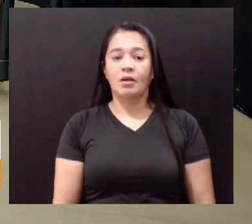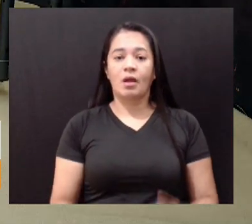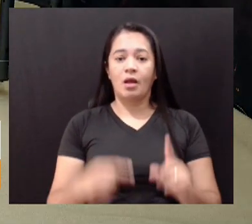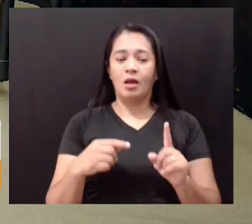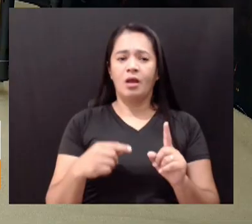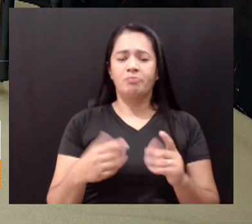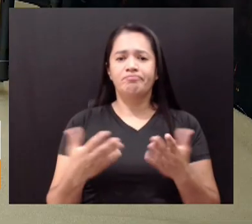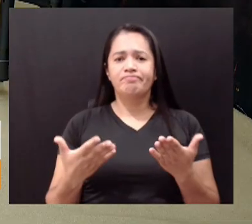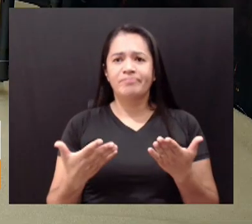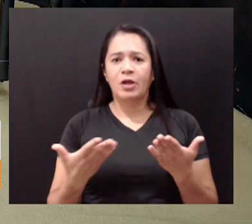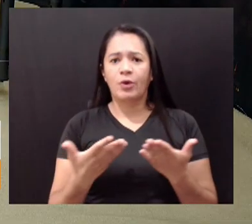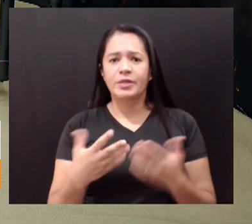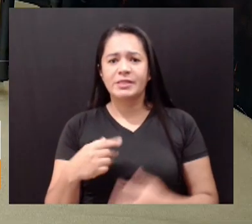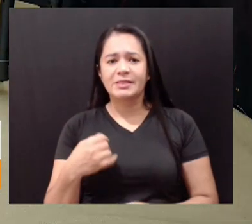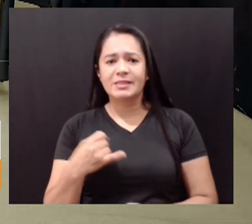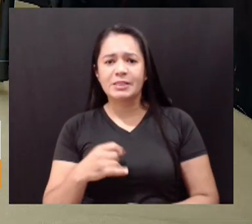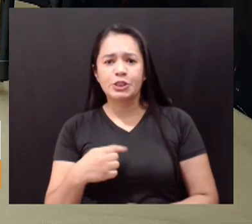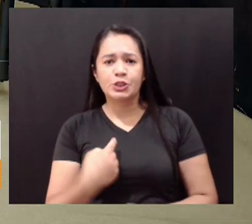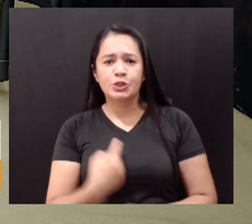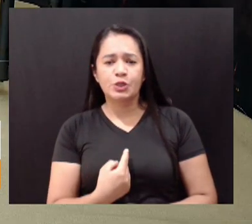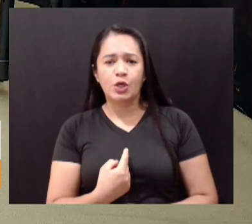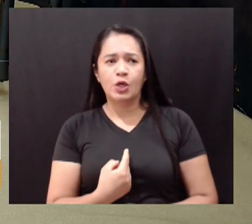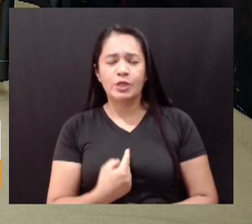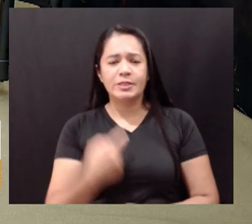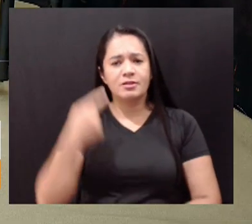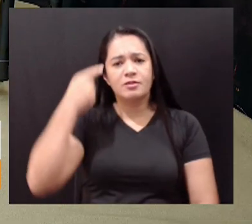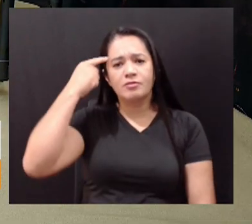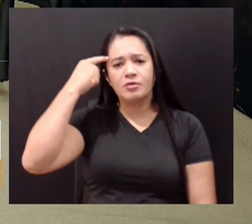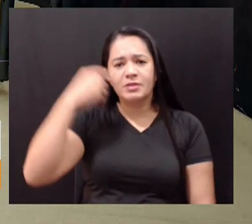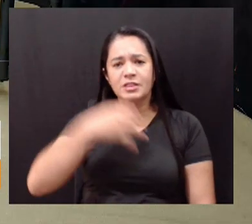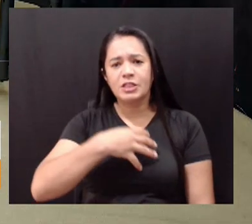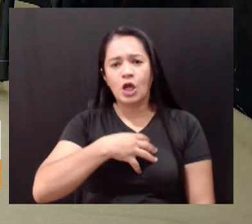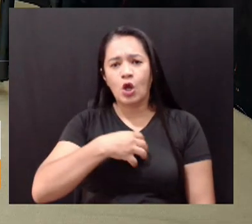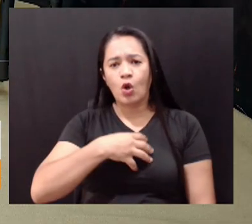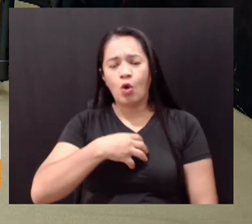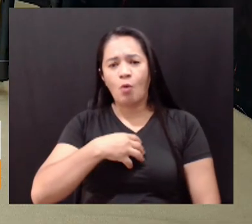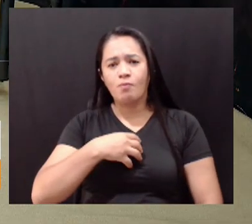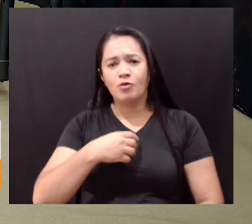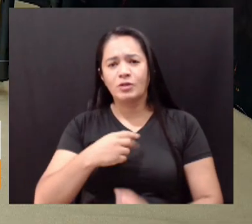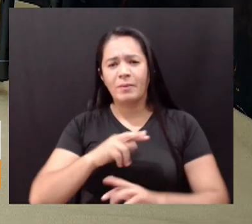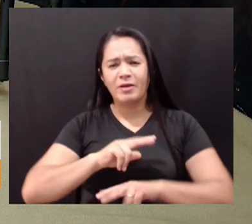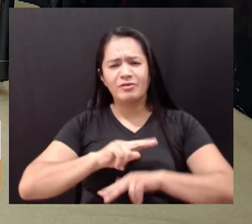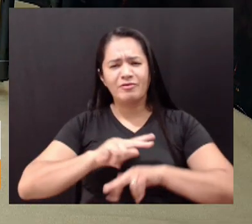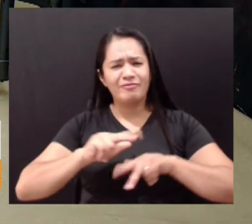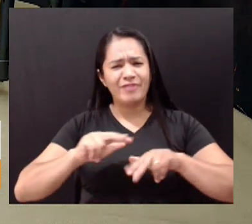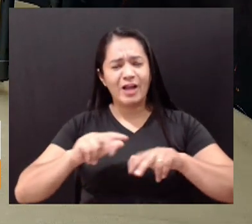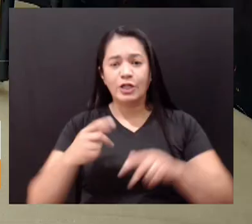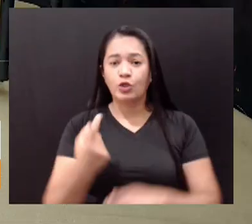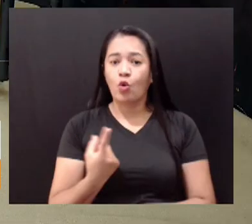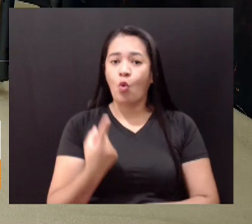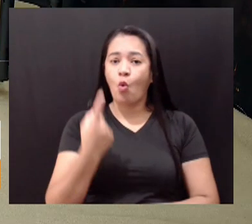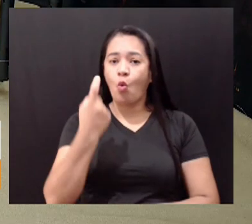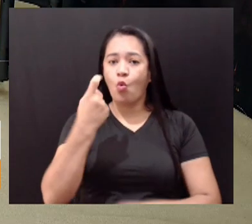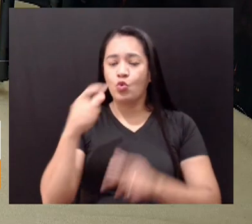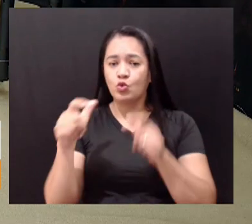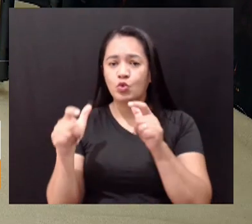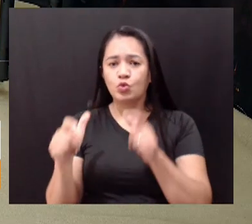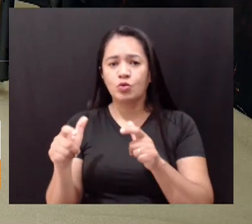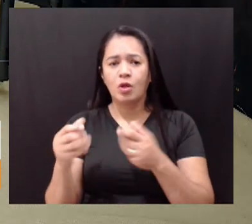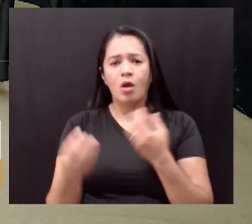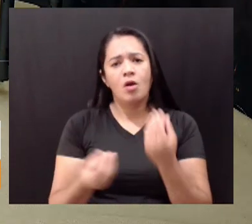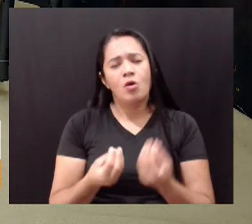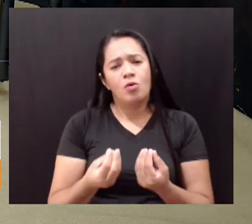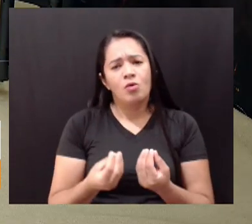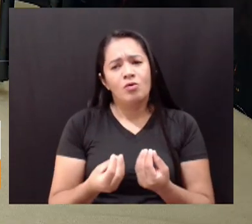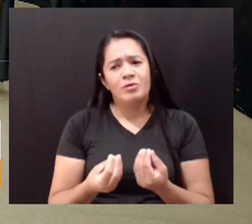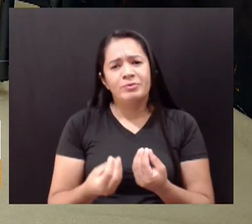pensar, são vários comportamentos em um local só, né? E aí o Gustavo perguntando como lidar com isso.